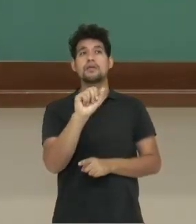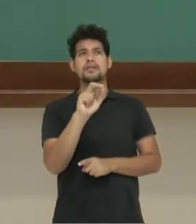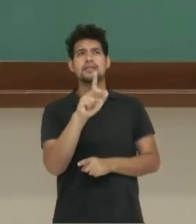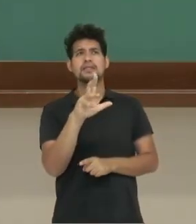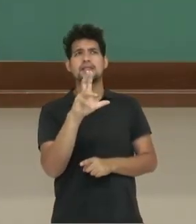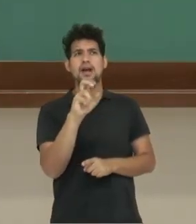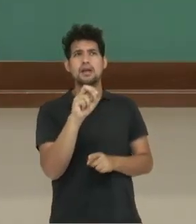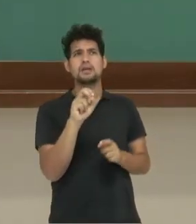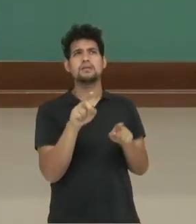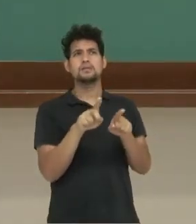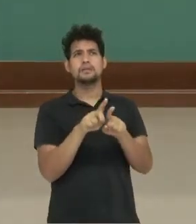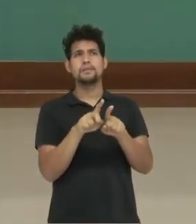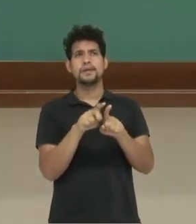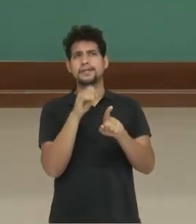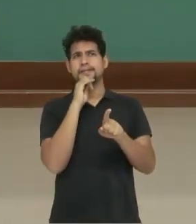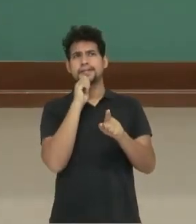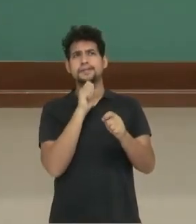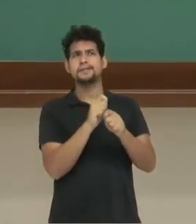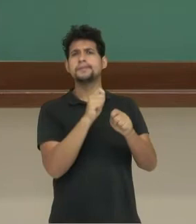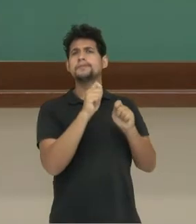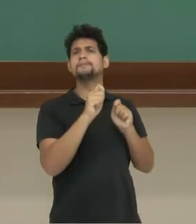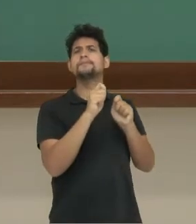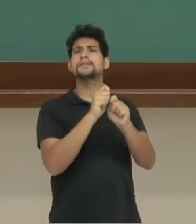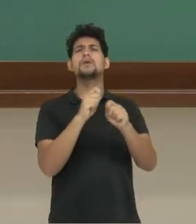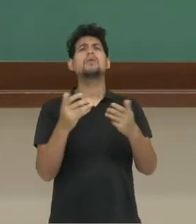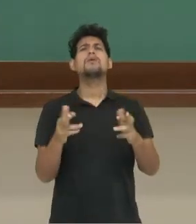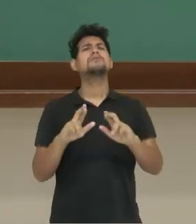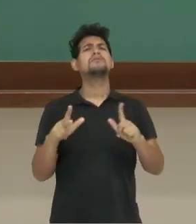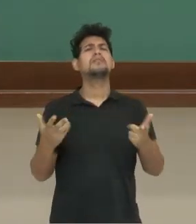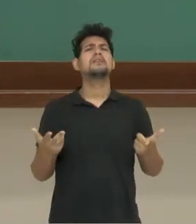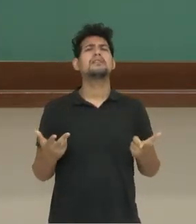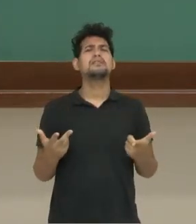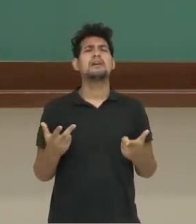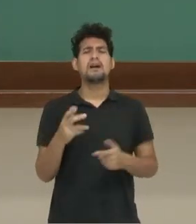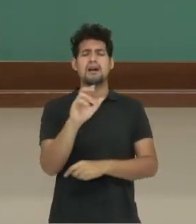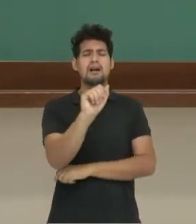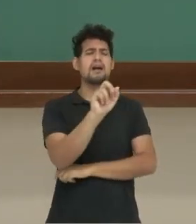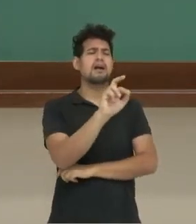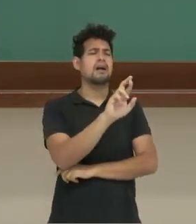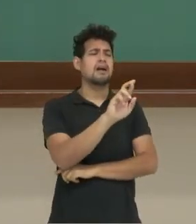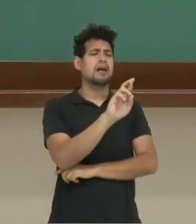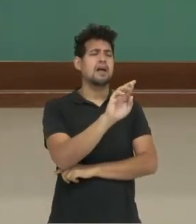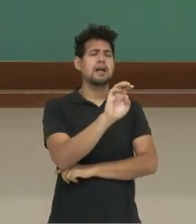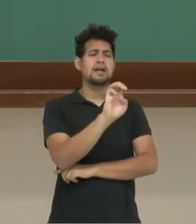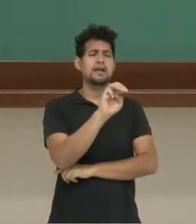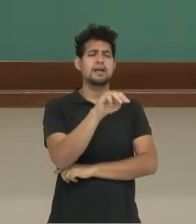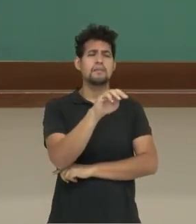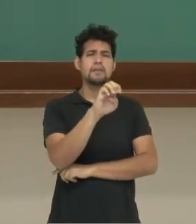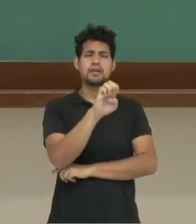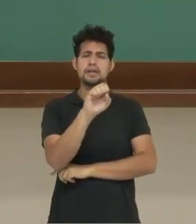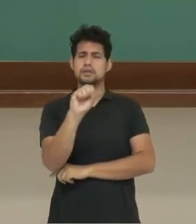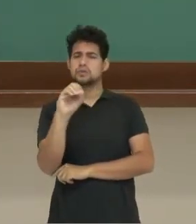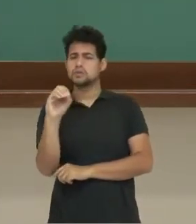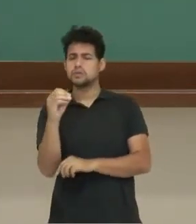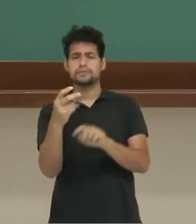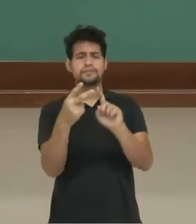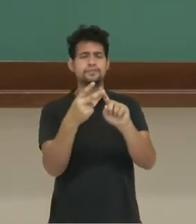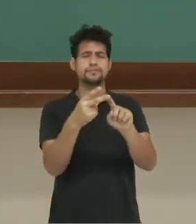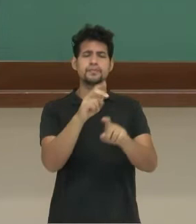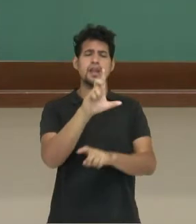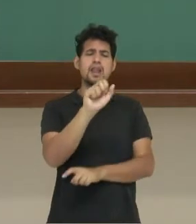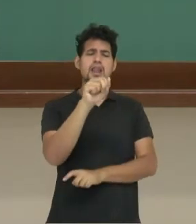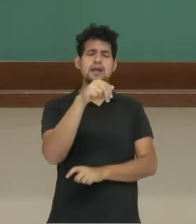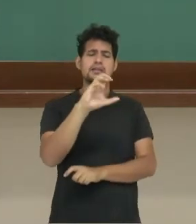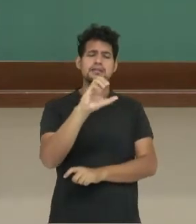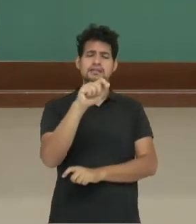qual é a diferença de arremesso para lançamento? Não tem muita diferença, sabe? A diferença é mais nominal. O que a